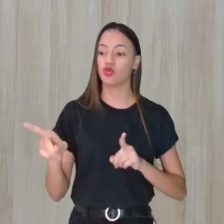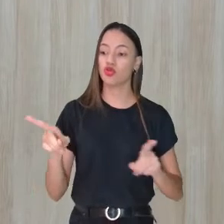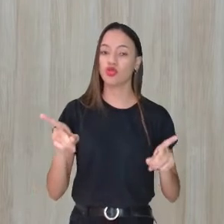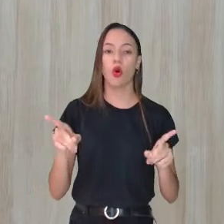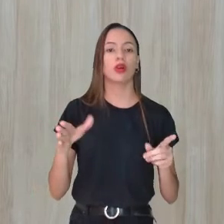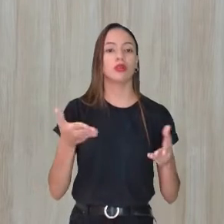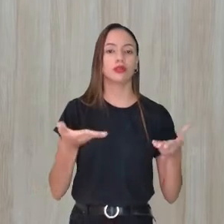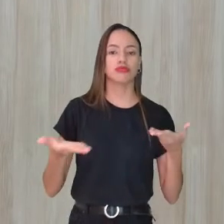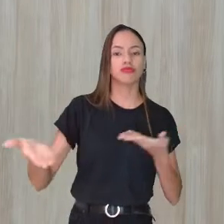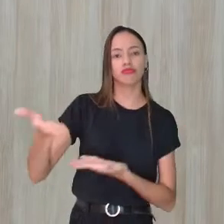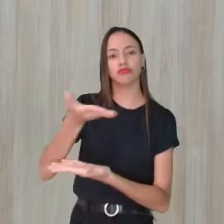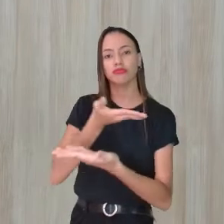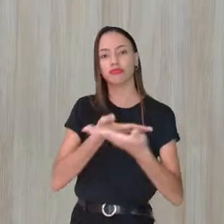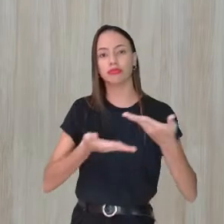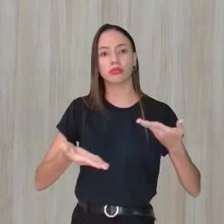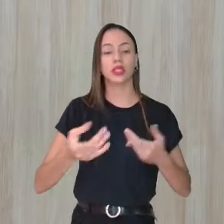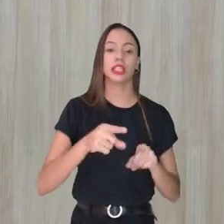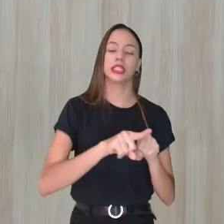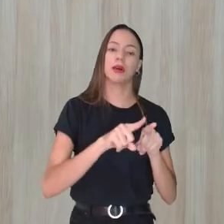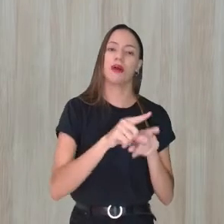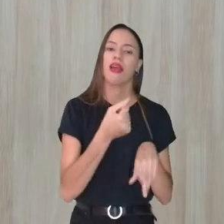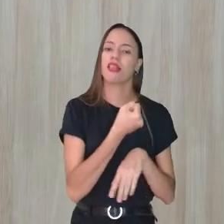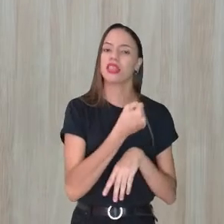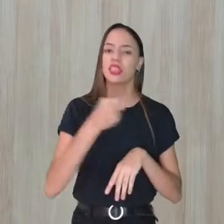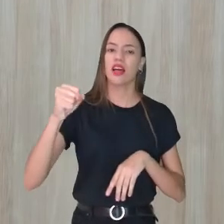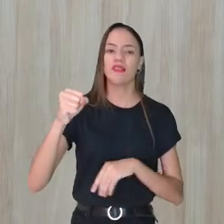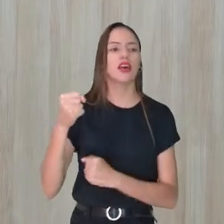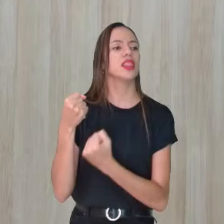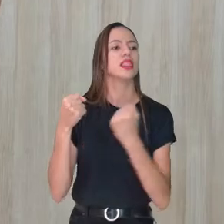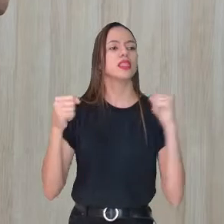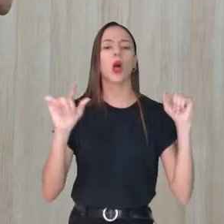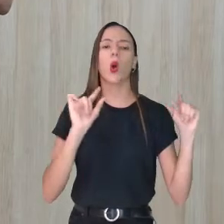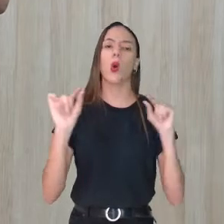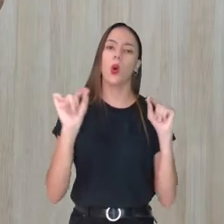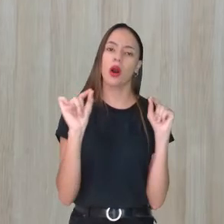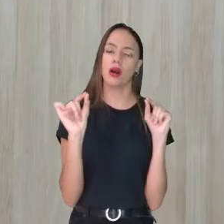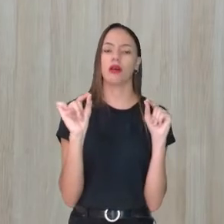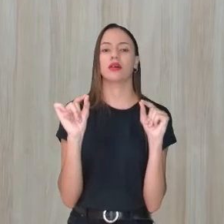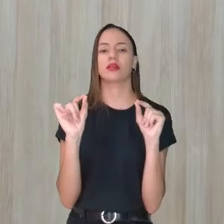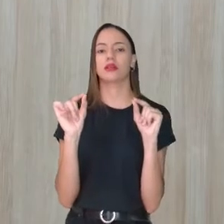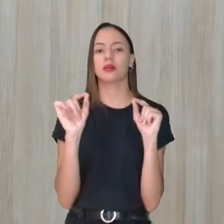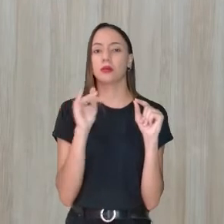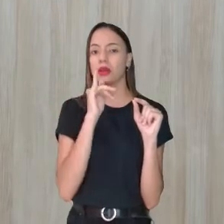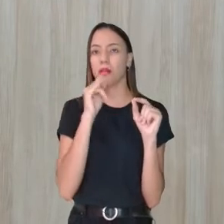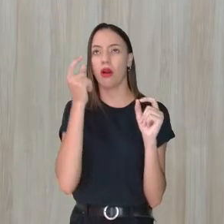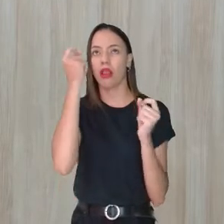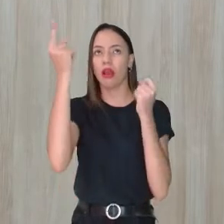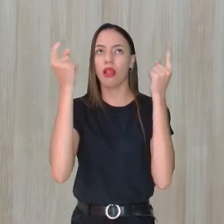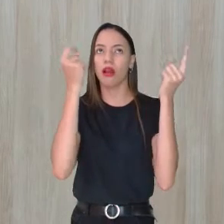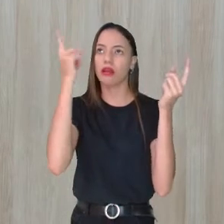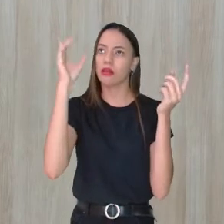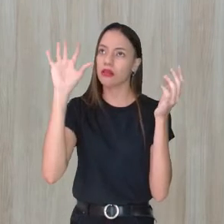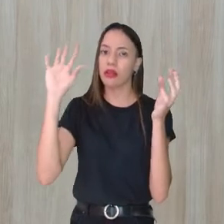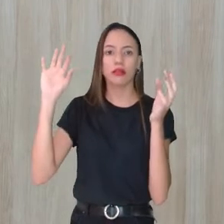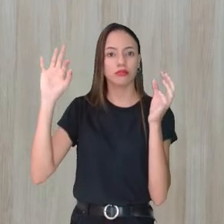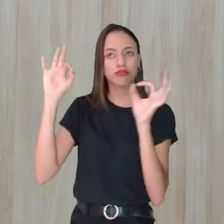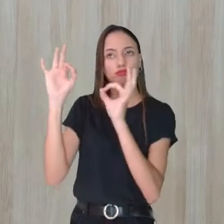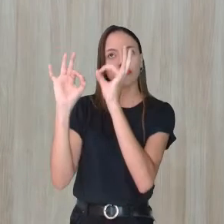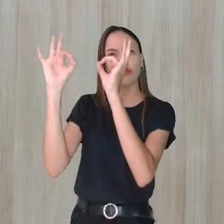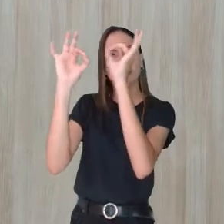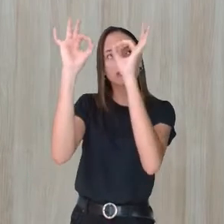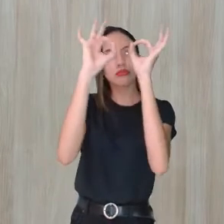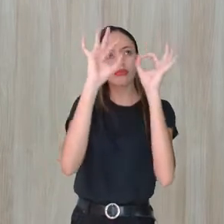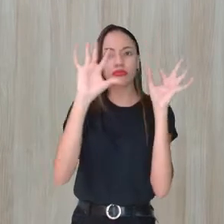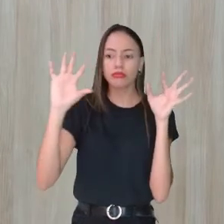interagindo entre si, não é? E defendendo algo, não é? É como se amarrando as ideias e trazendo também ao mesmo